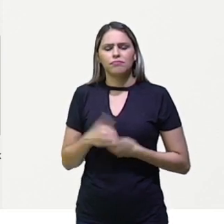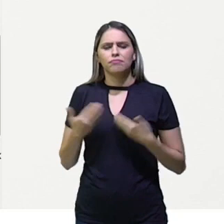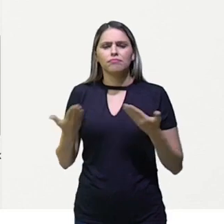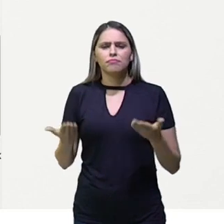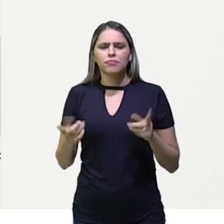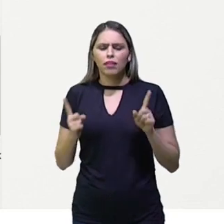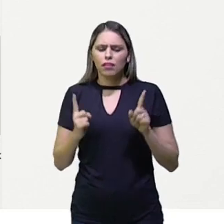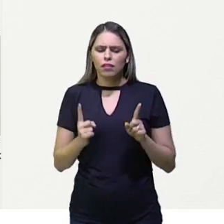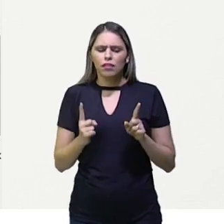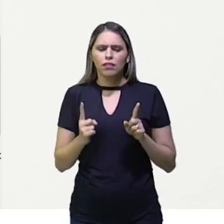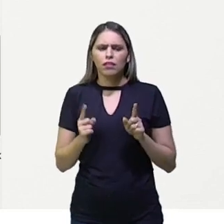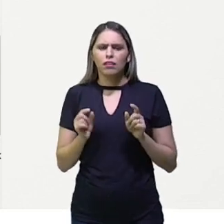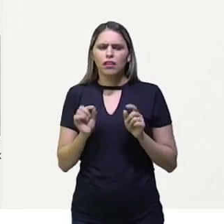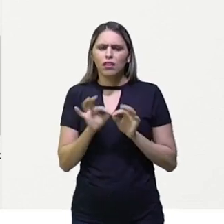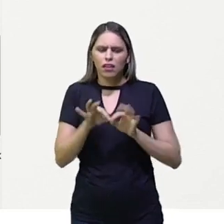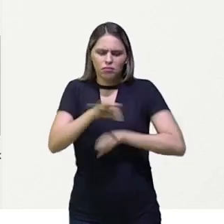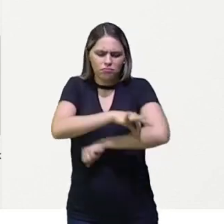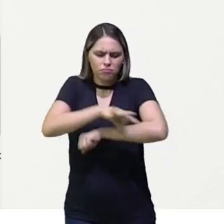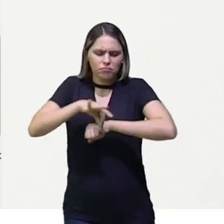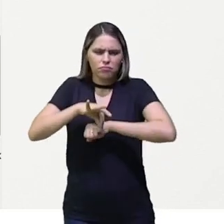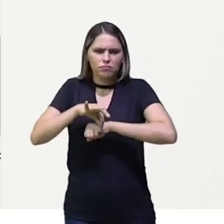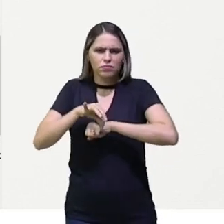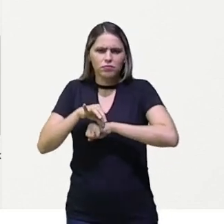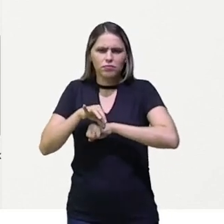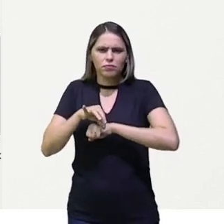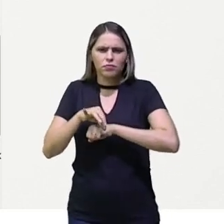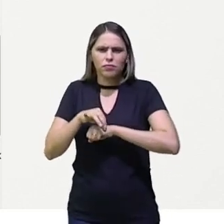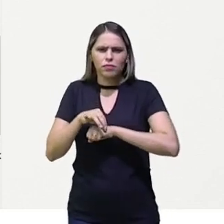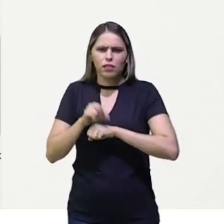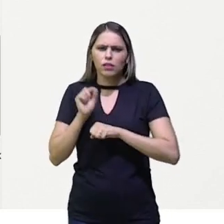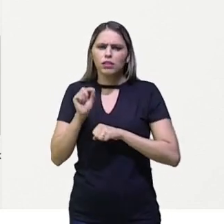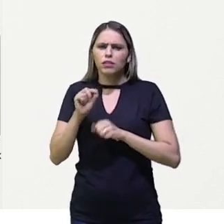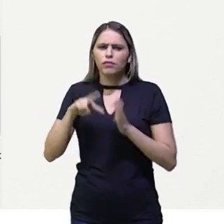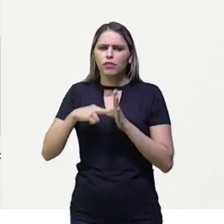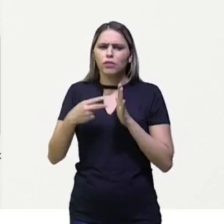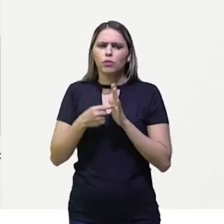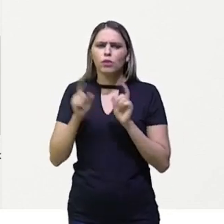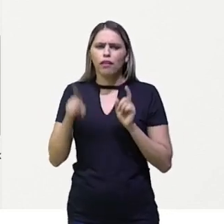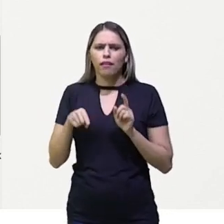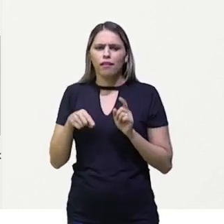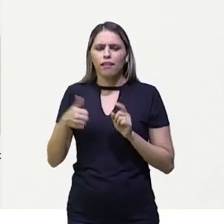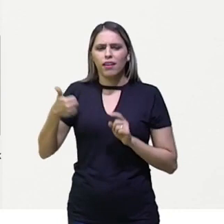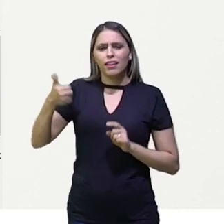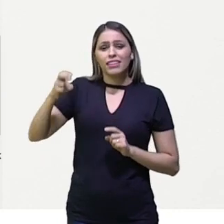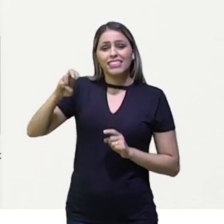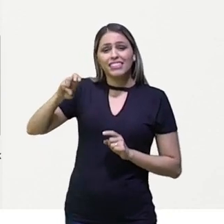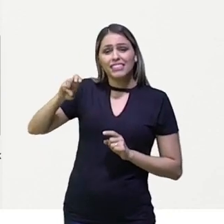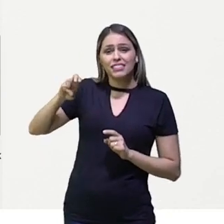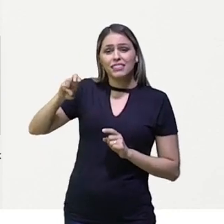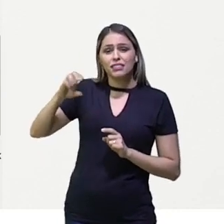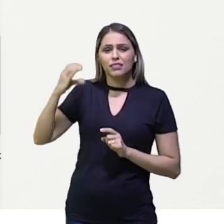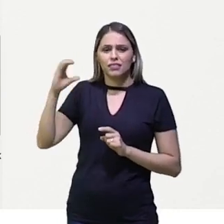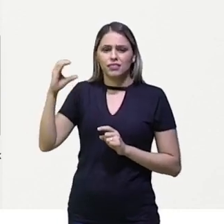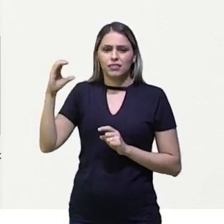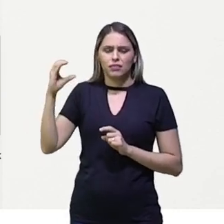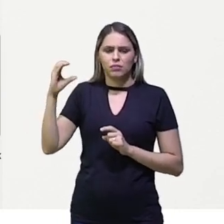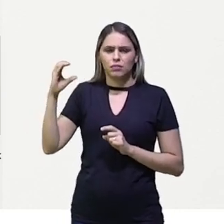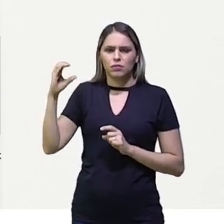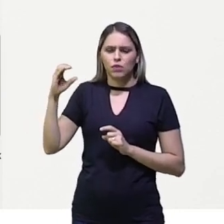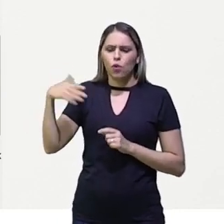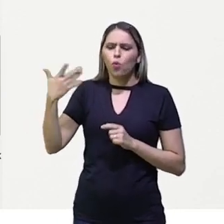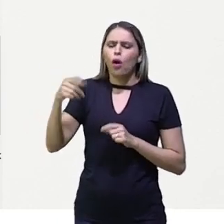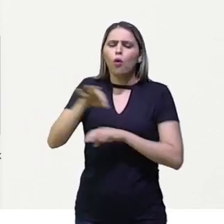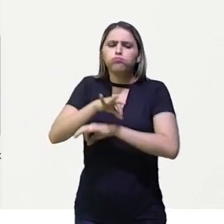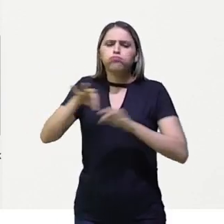Então, essa régua, ela mede 15 centímetros. Qual é o tamanho da régua que você usa